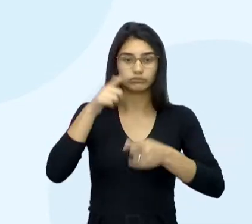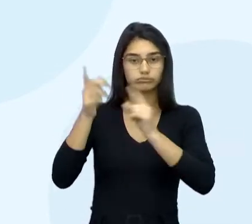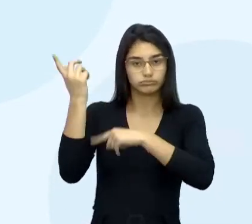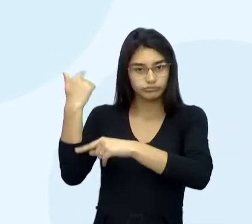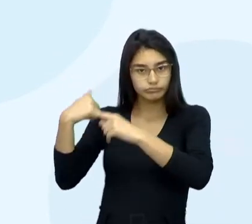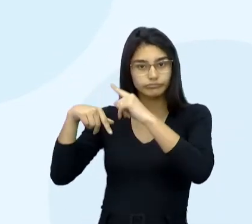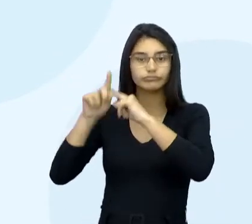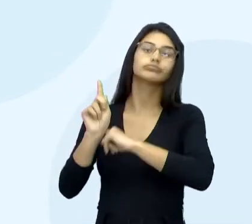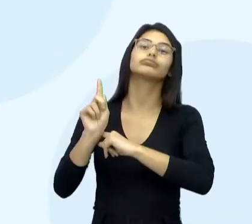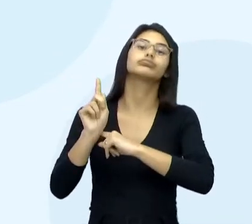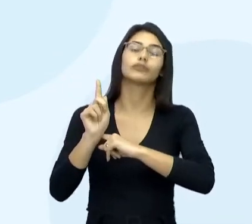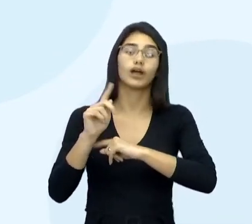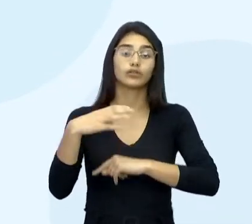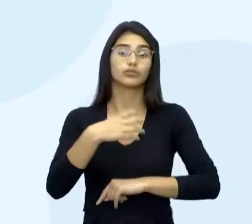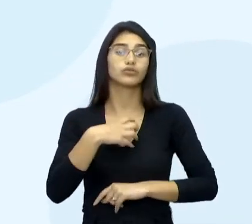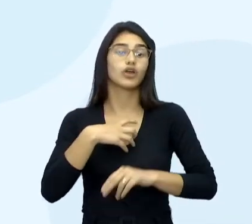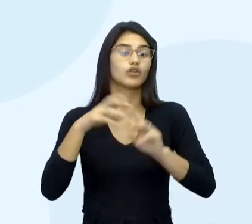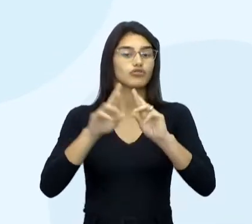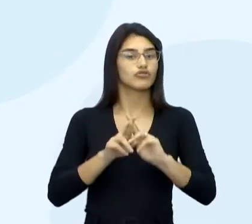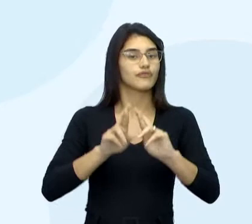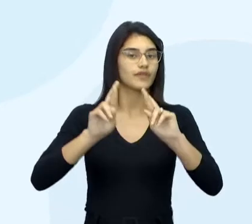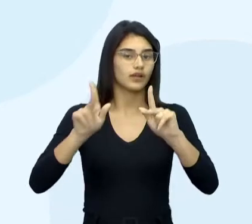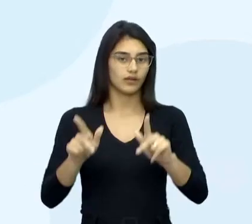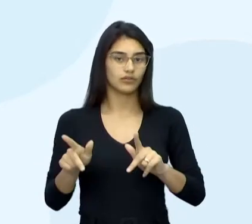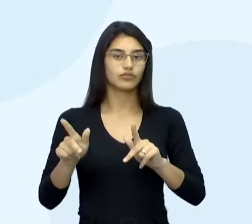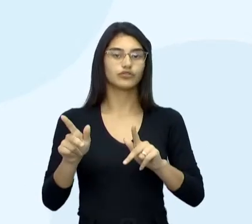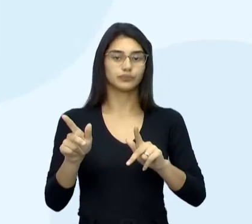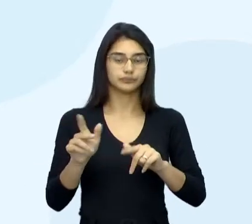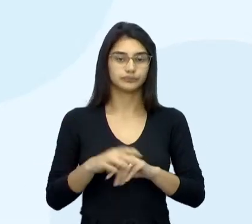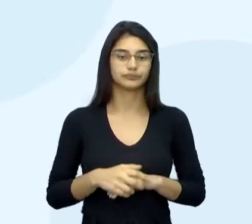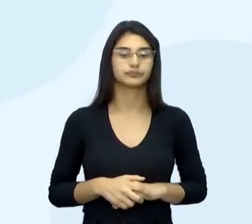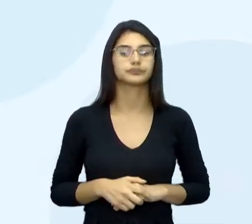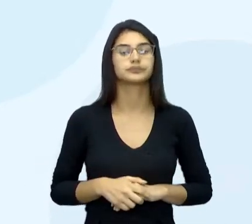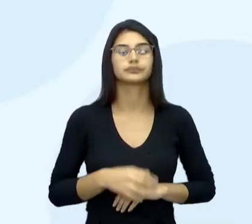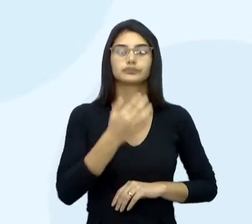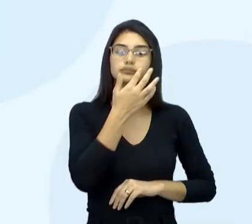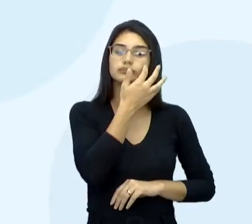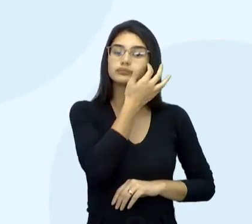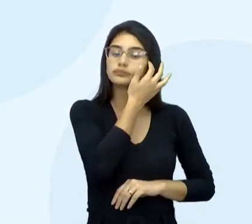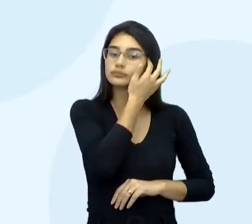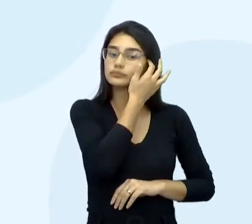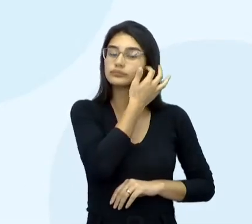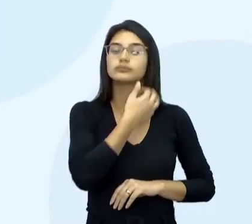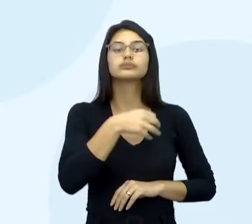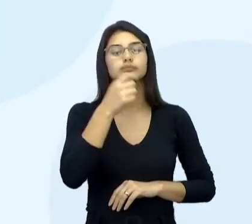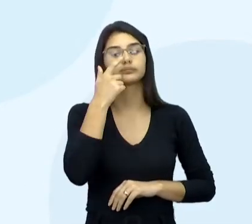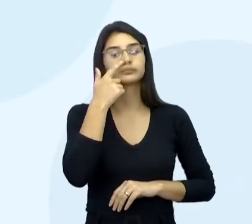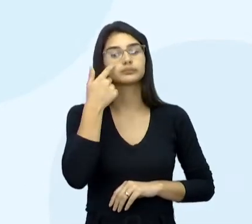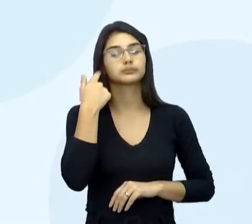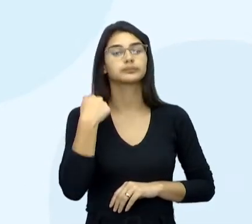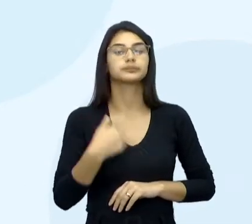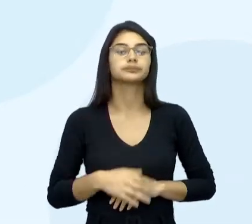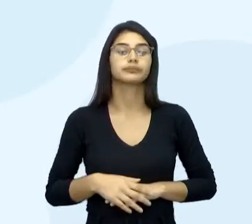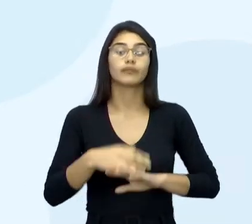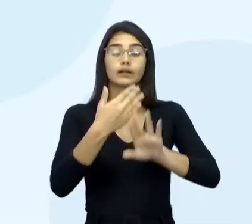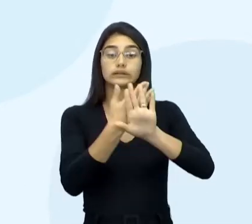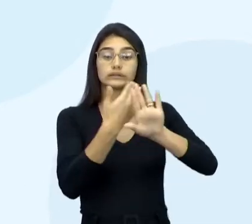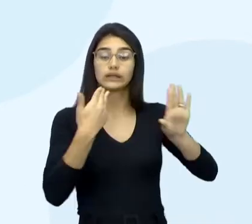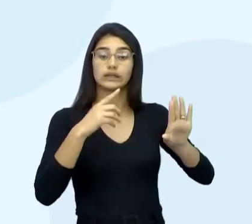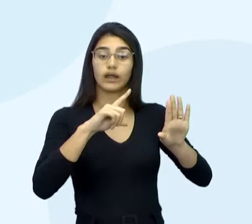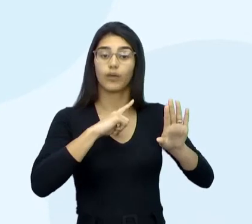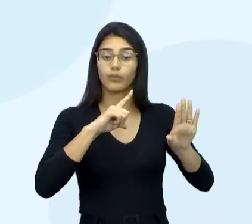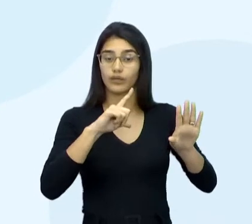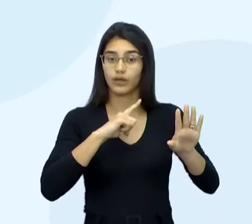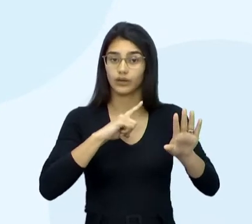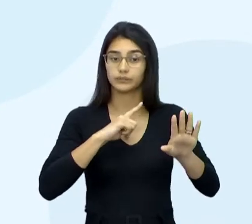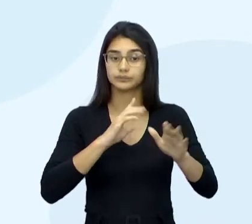isso num outro patamar, né? Veja só, a distância que eu tenho, na verdade